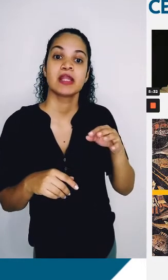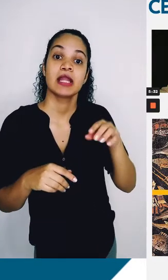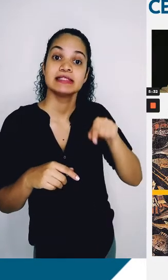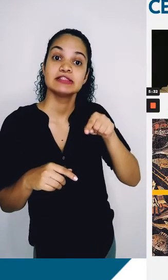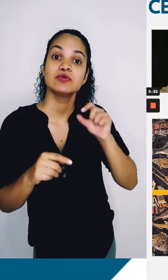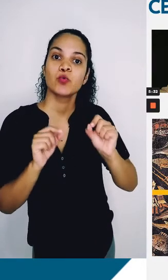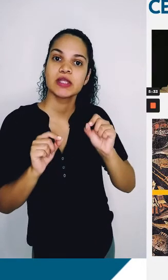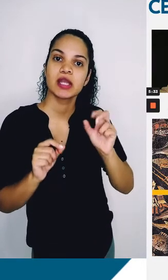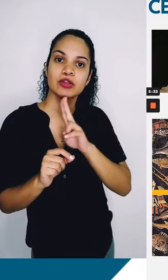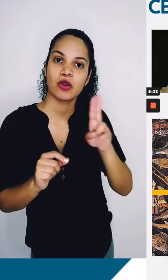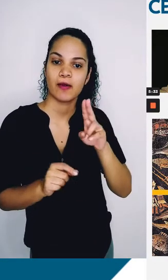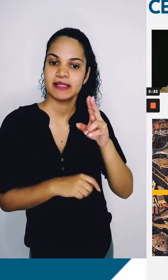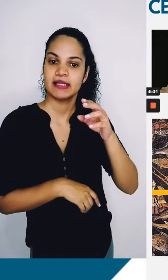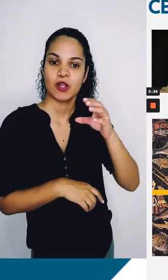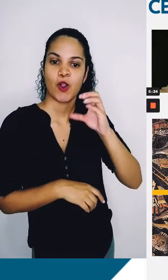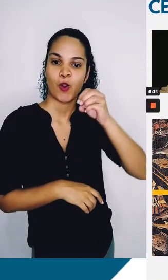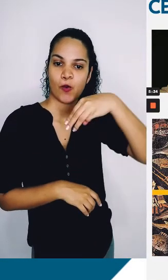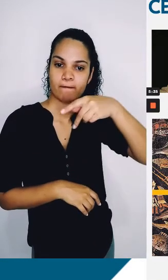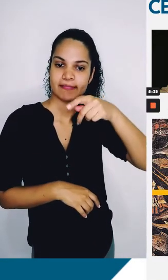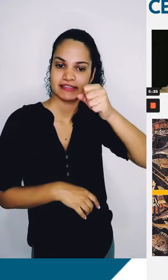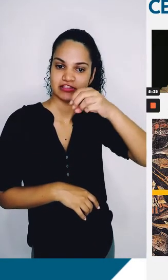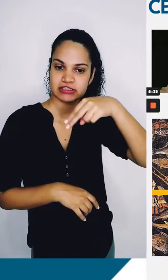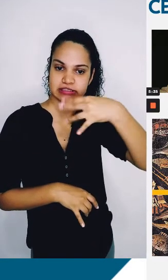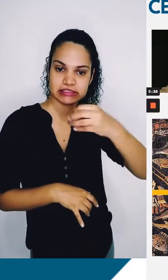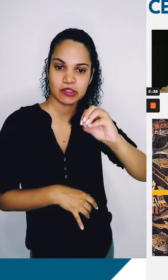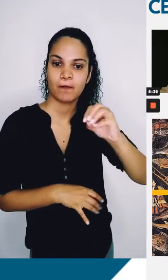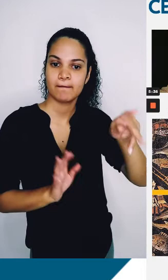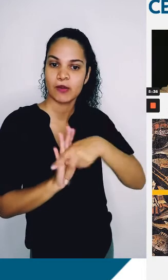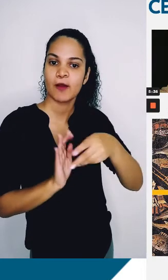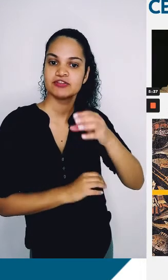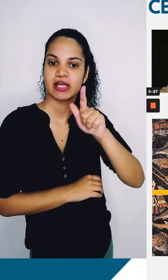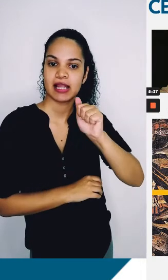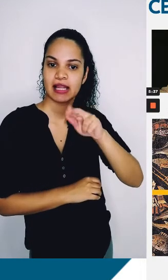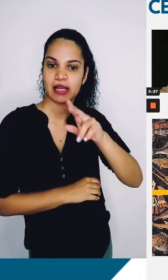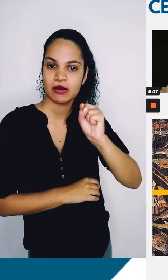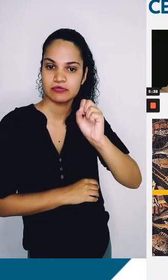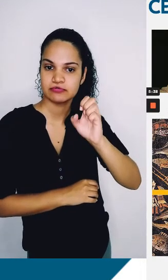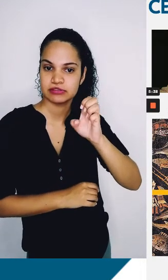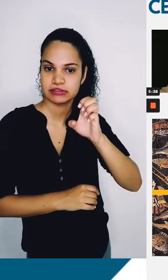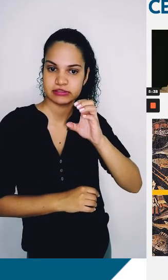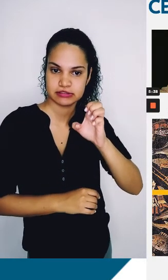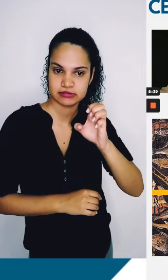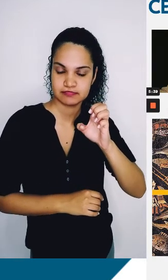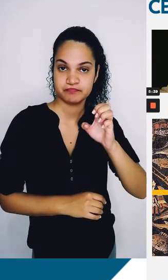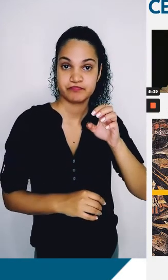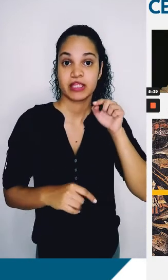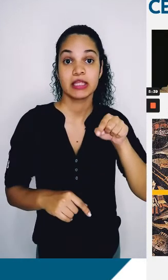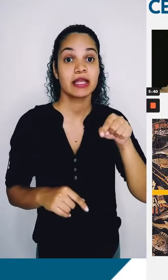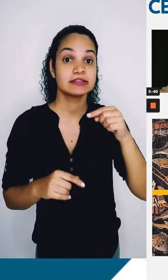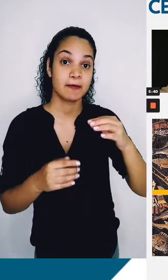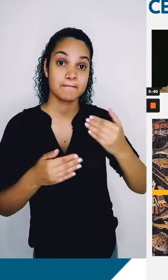de princípio de exclusão competitiva de Gauss, que está relacionado ao mesmo tempo a aspectos da